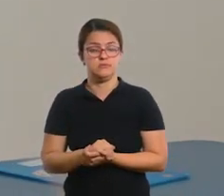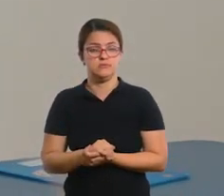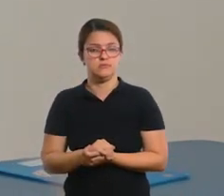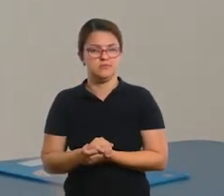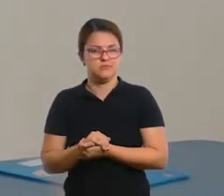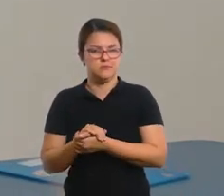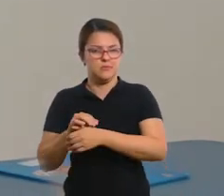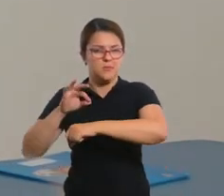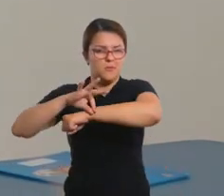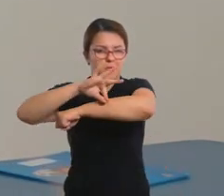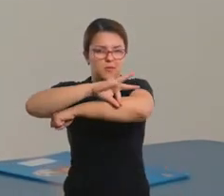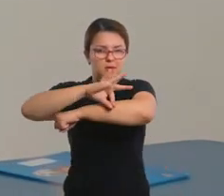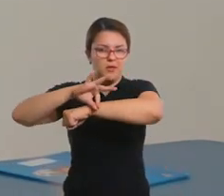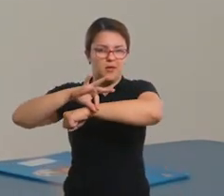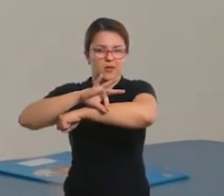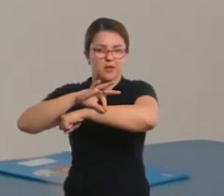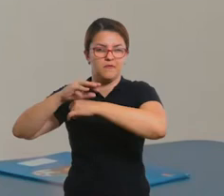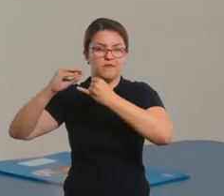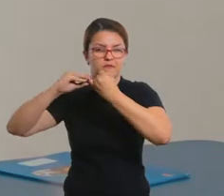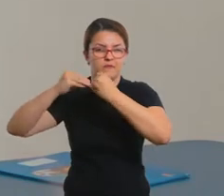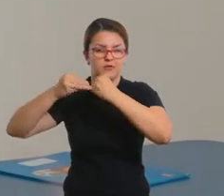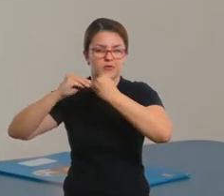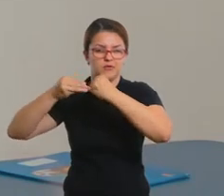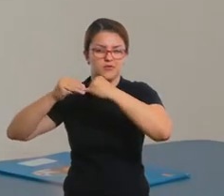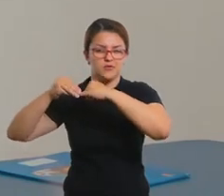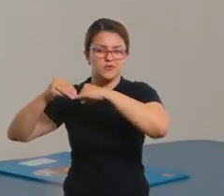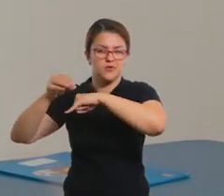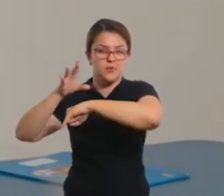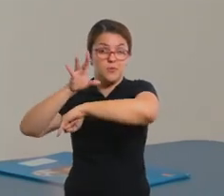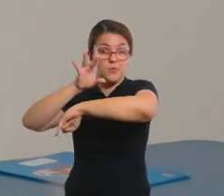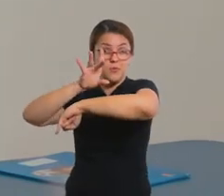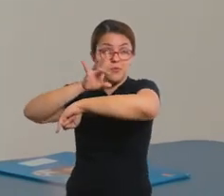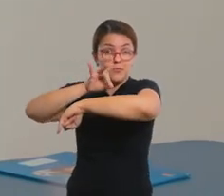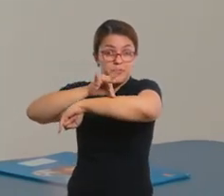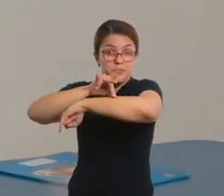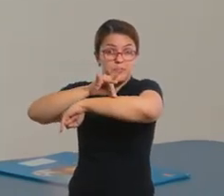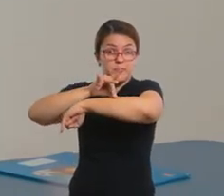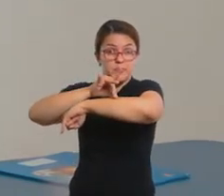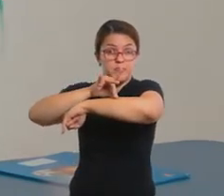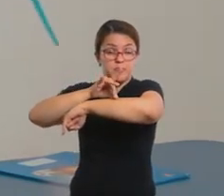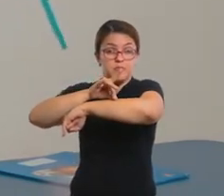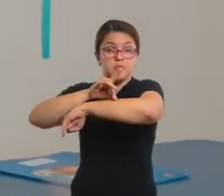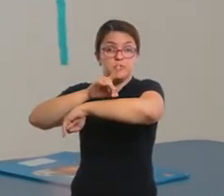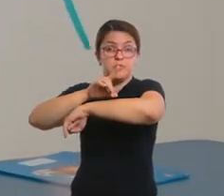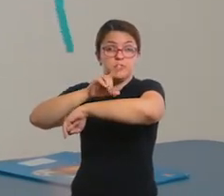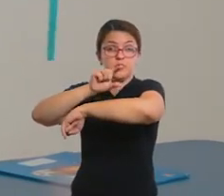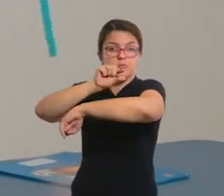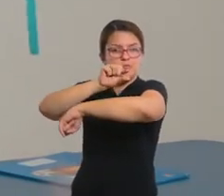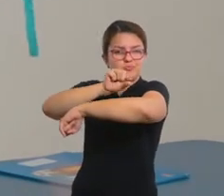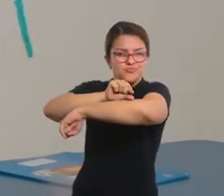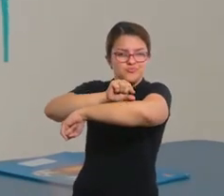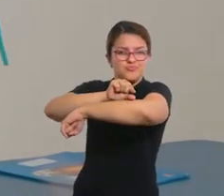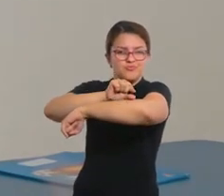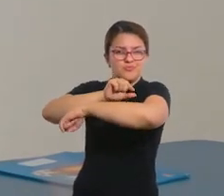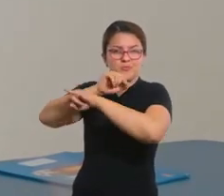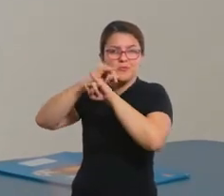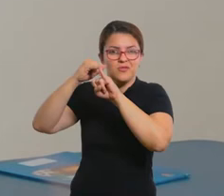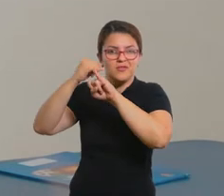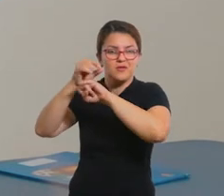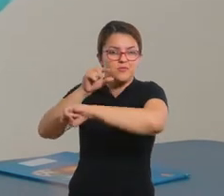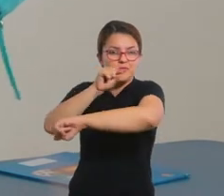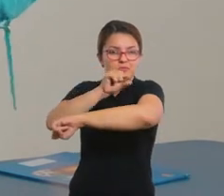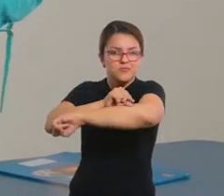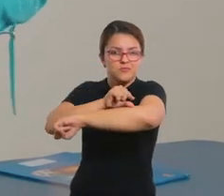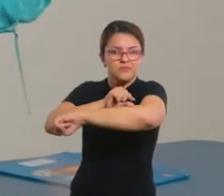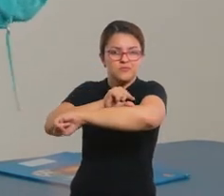um feijãozinho inteiro no número inteiro e meio feijão no número pequeno, a gente já vai dando para a criança essa noção